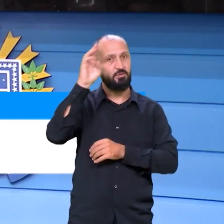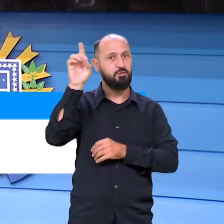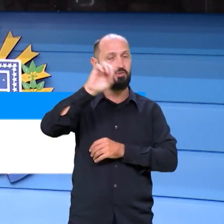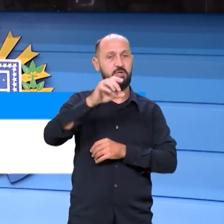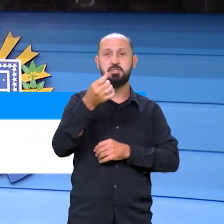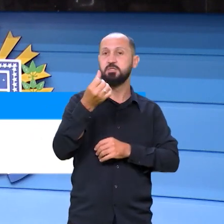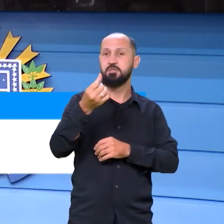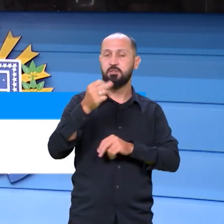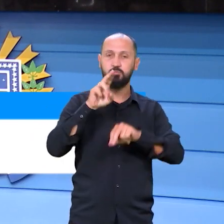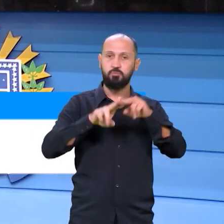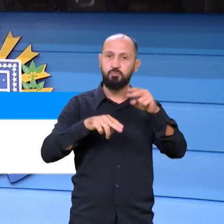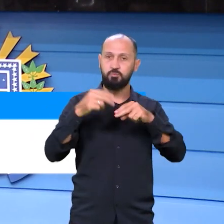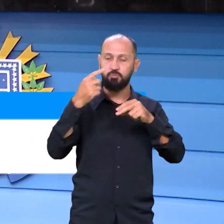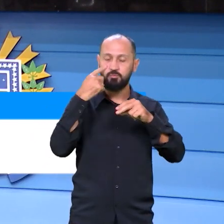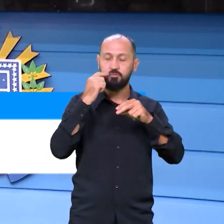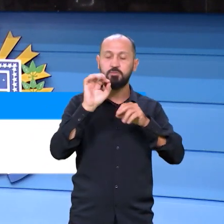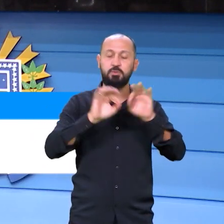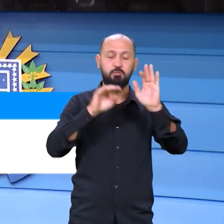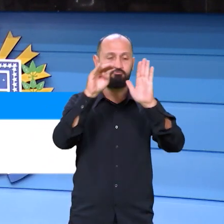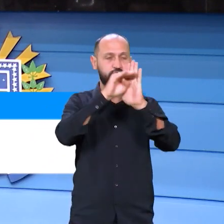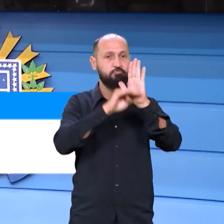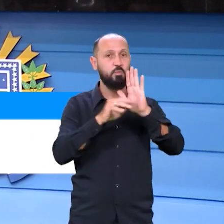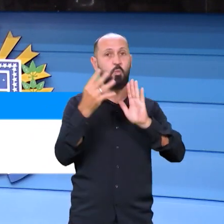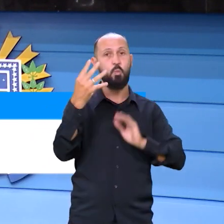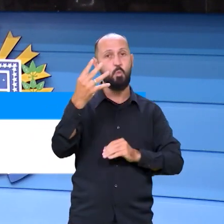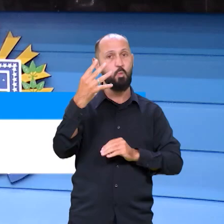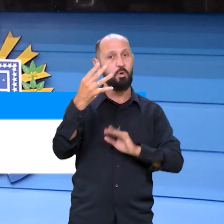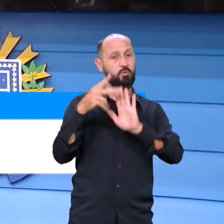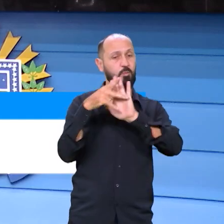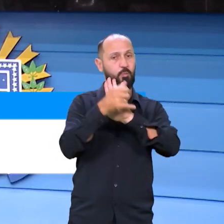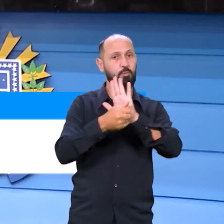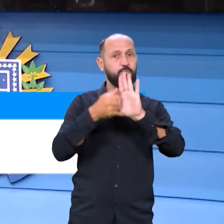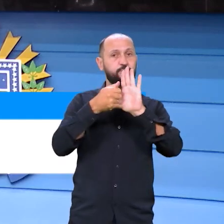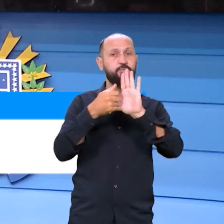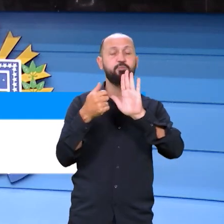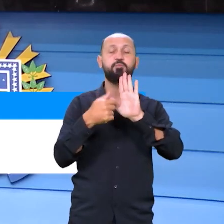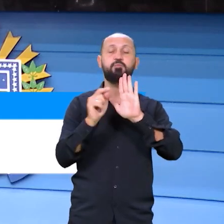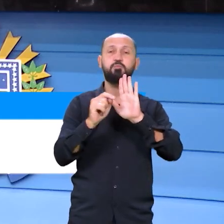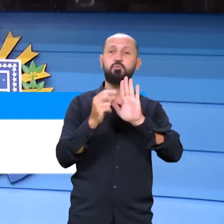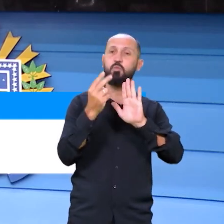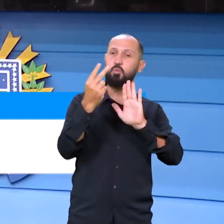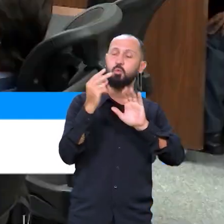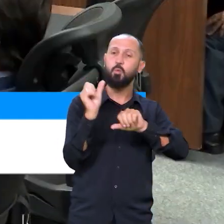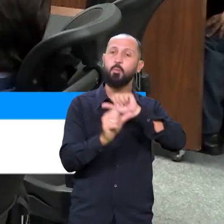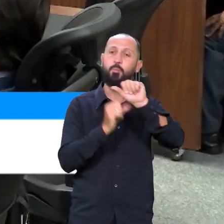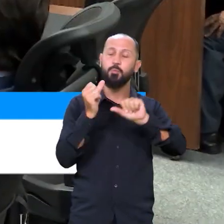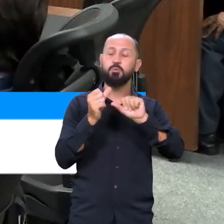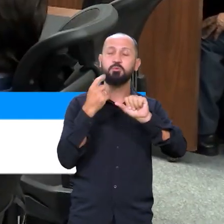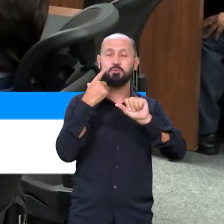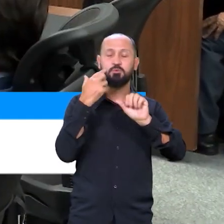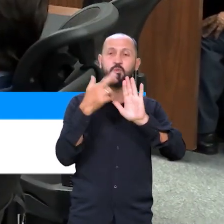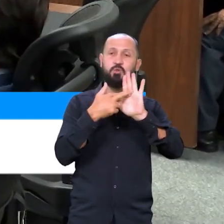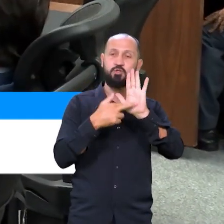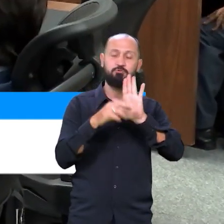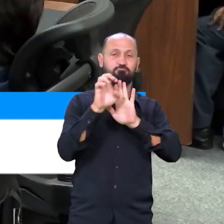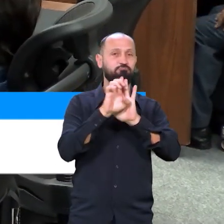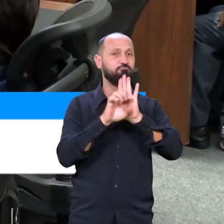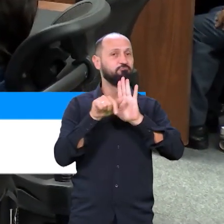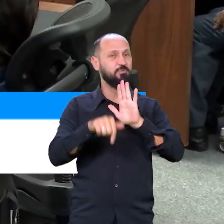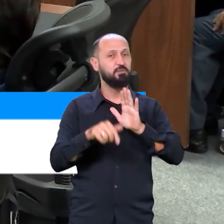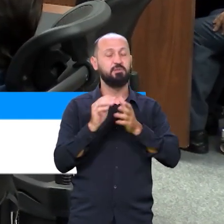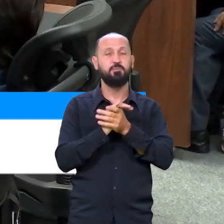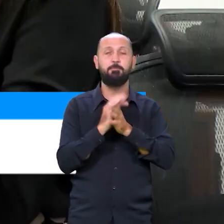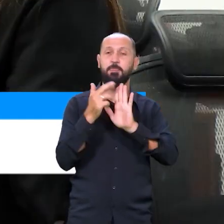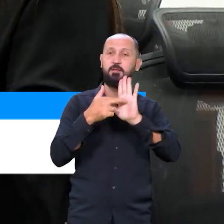nesta terça-feira, 6 de junho, durante a ordem do dia, 4 projetos, entre os quais 2 alteram o regimento interno